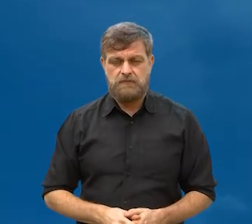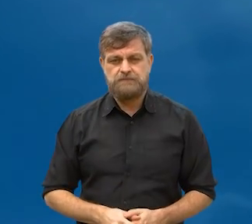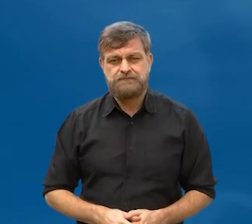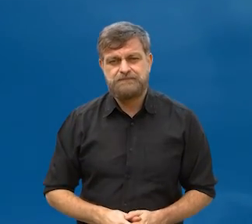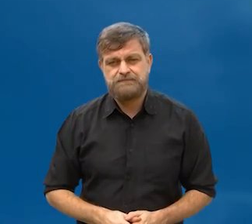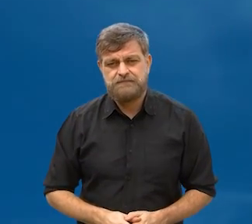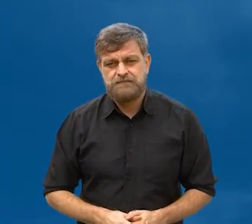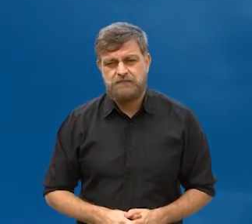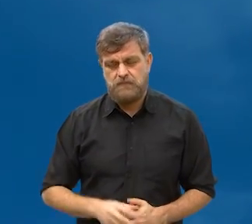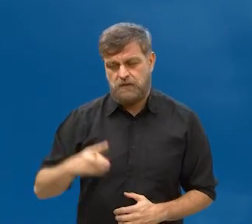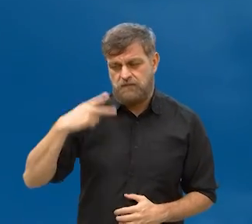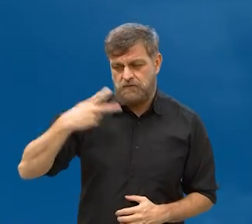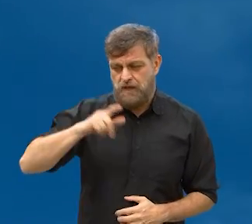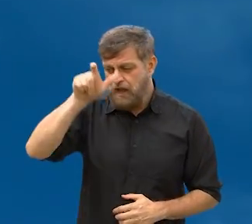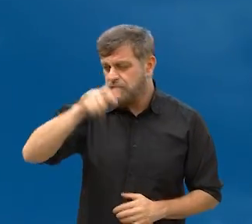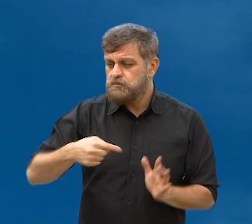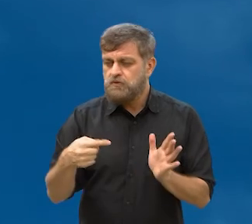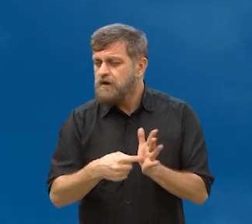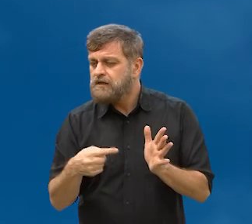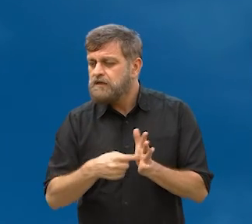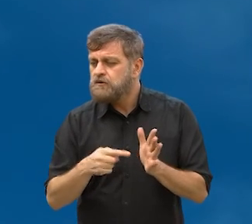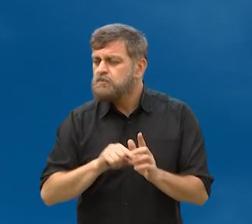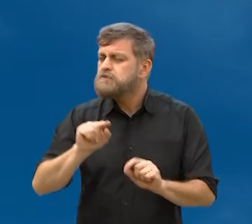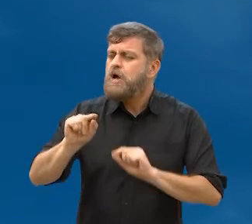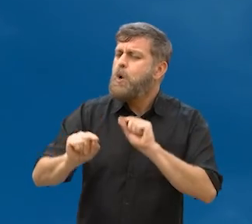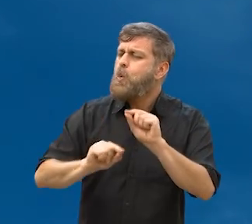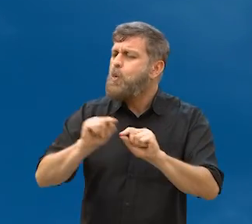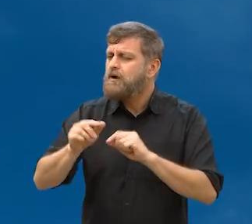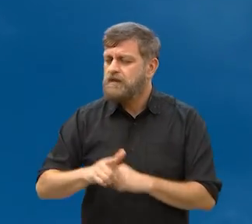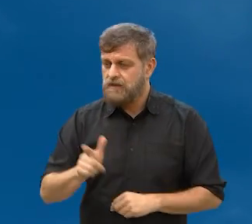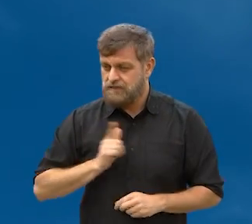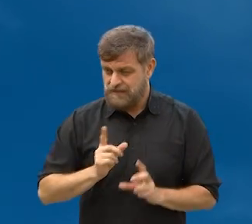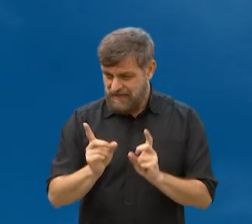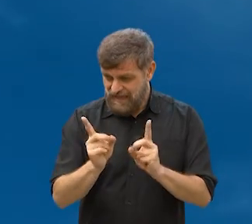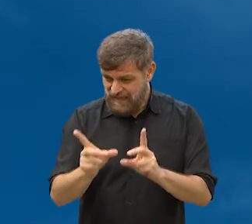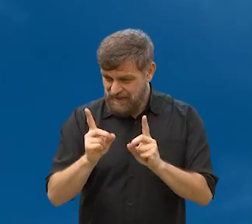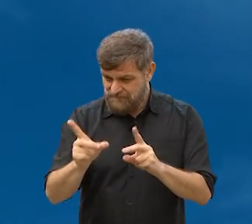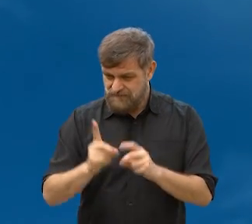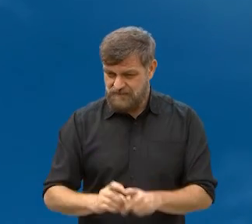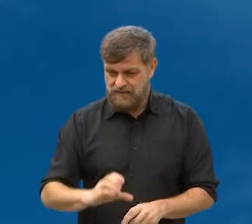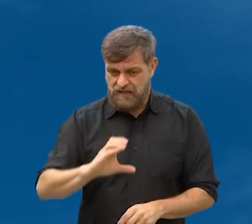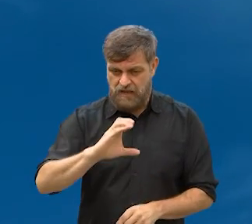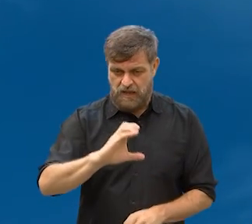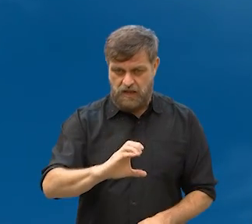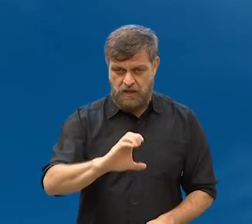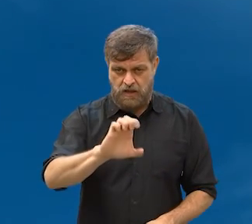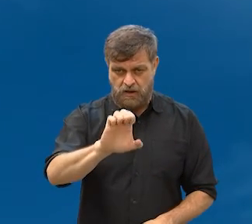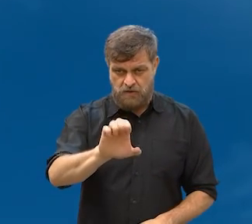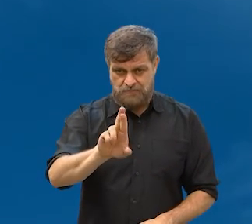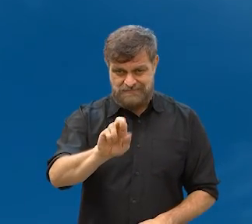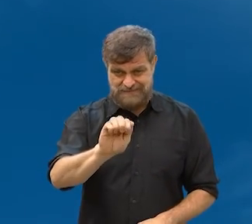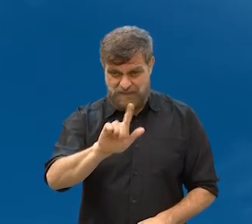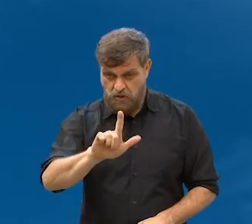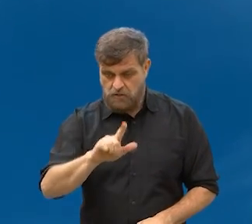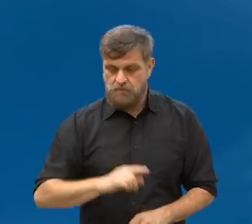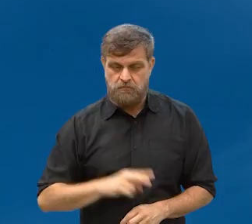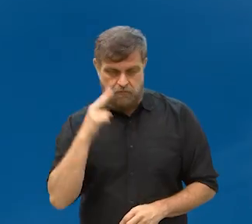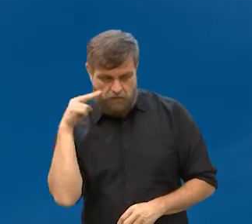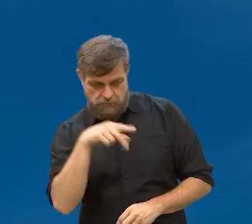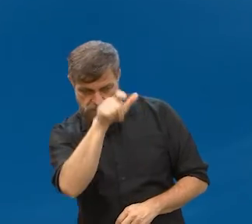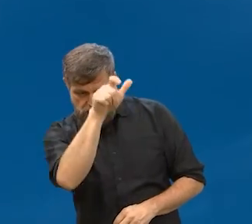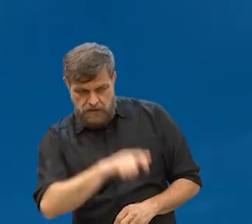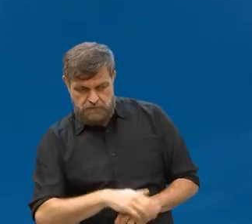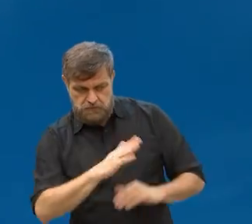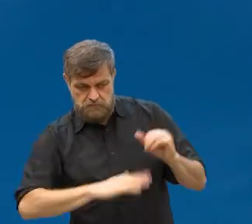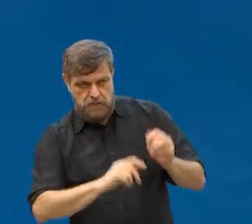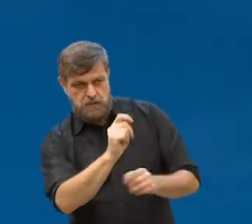período. E, vereador, a pessoa pode denunciar o quê? A venda do cortante, se encontrar alguém soltando pipa com